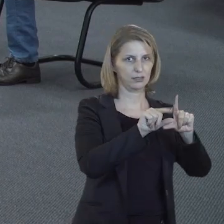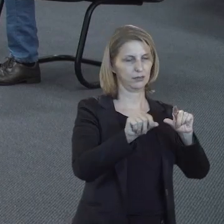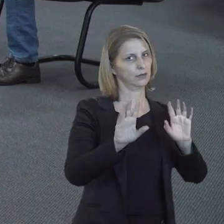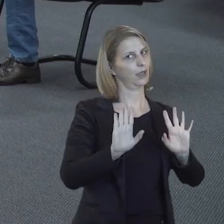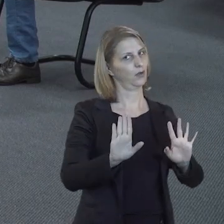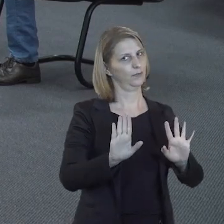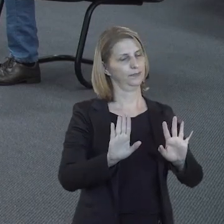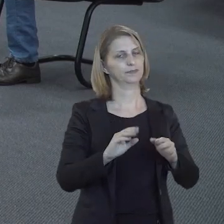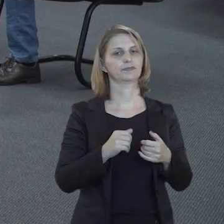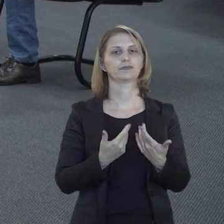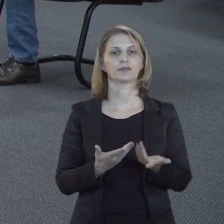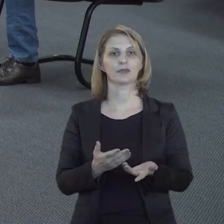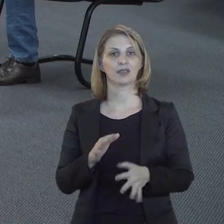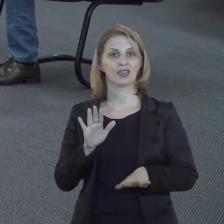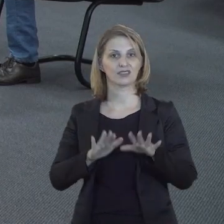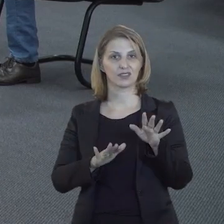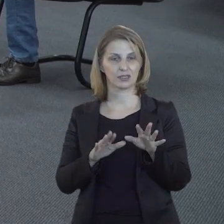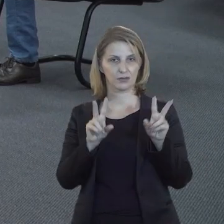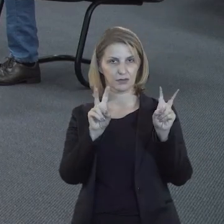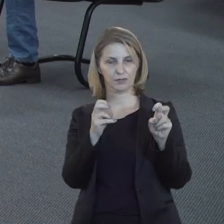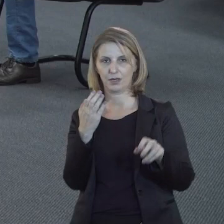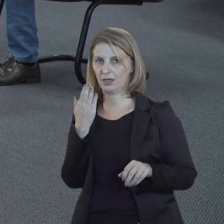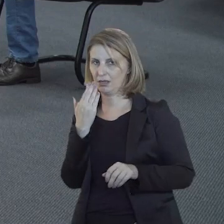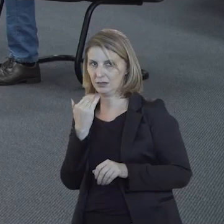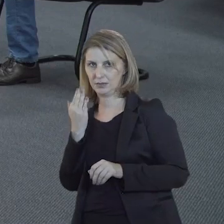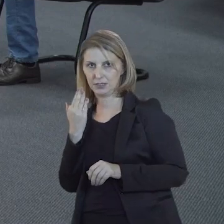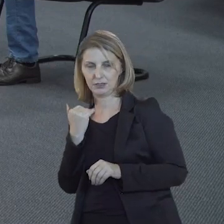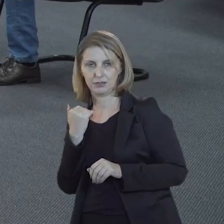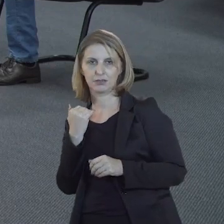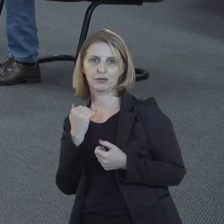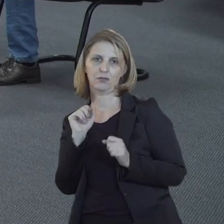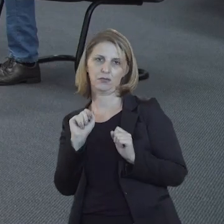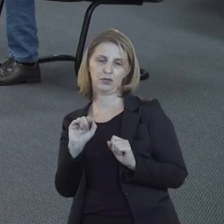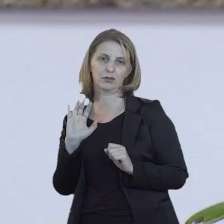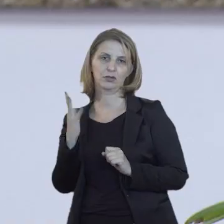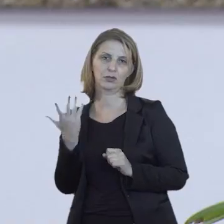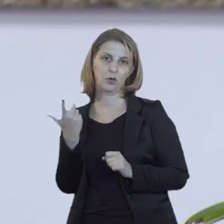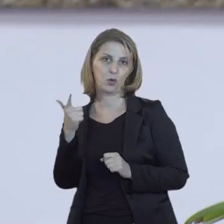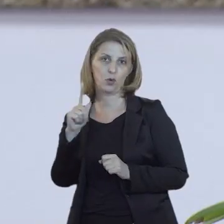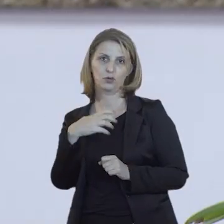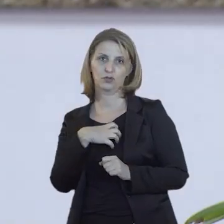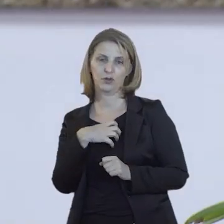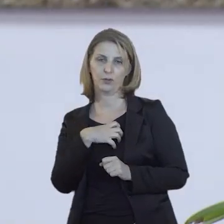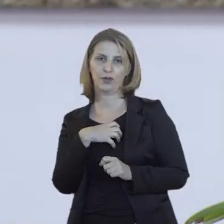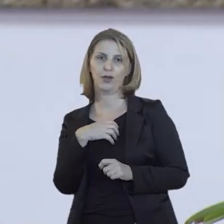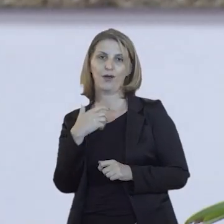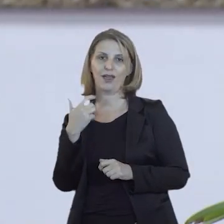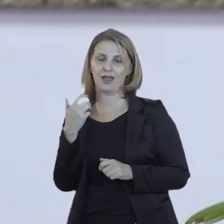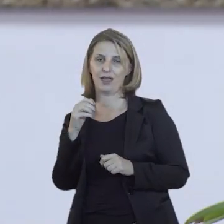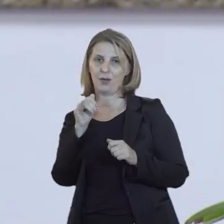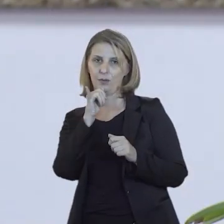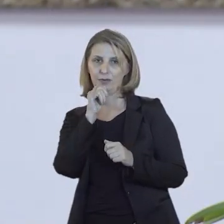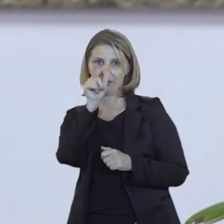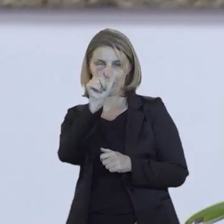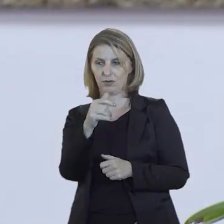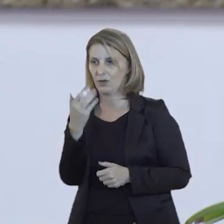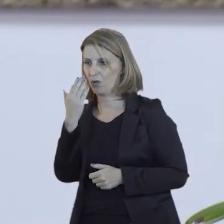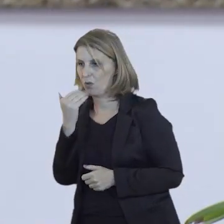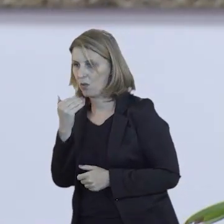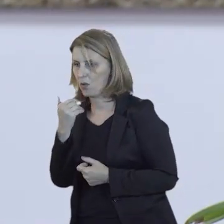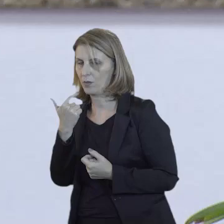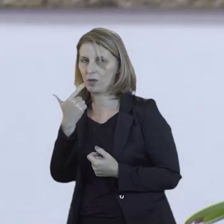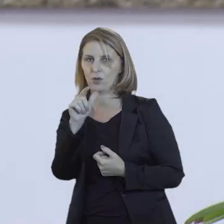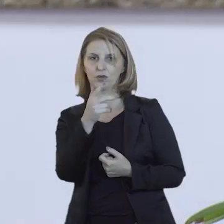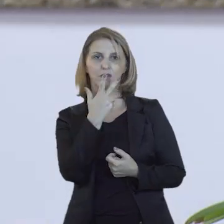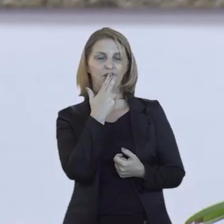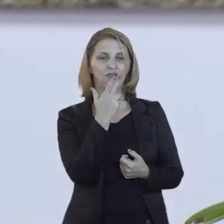um vício. Essa questão da alimentação pode acontecer para outras coisas, né? Álcool,